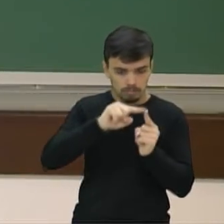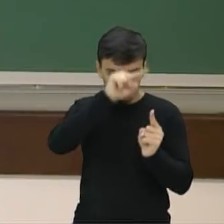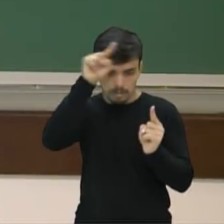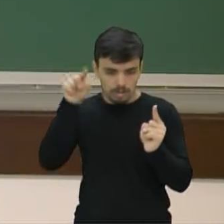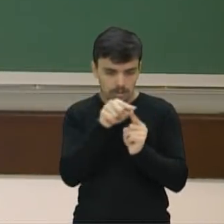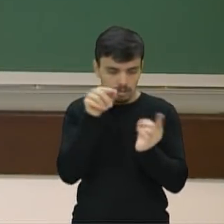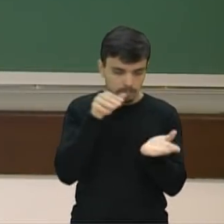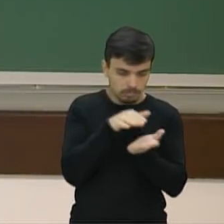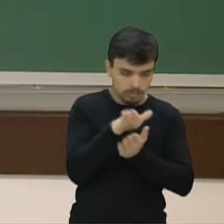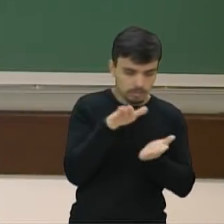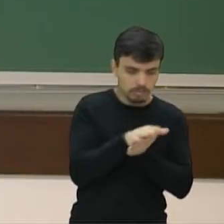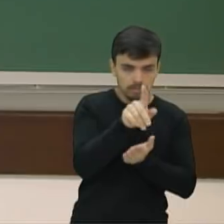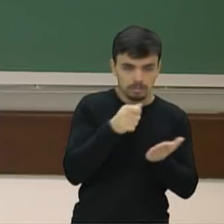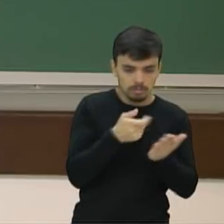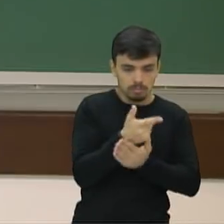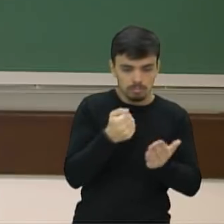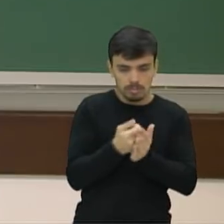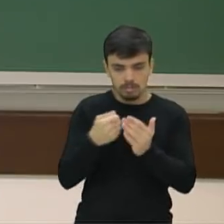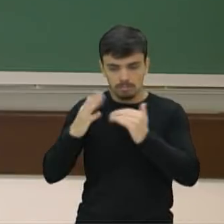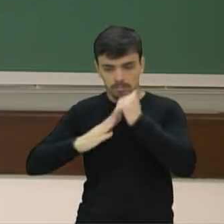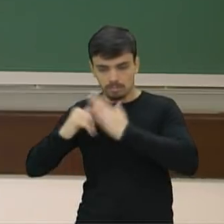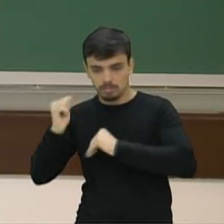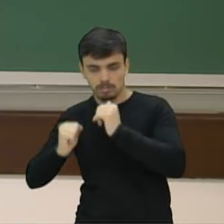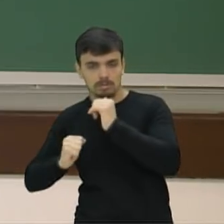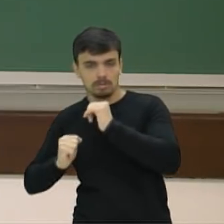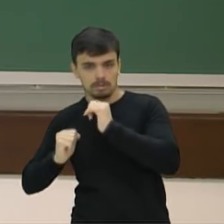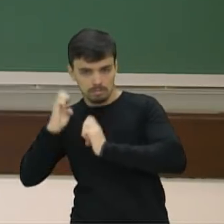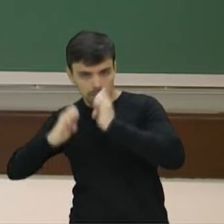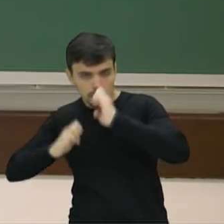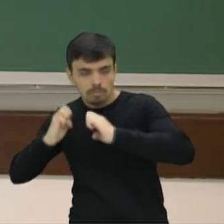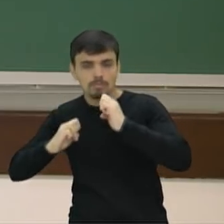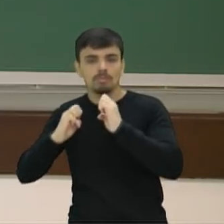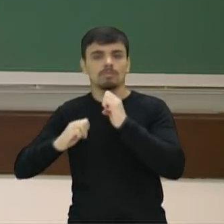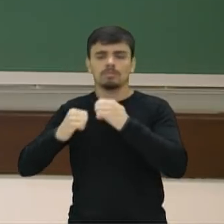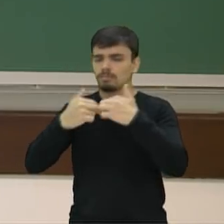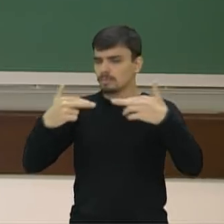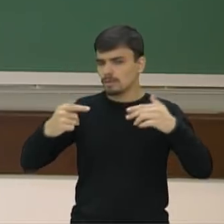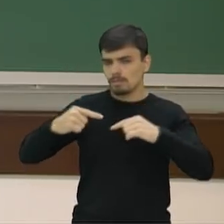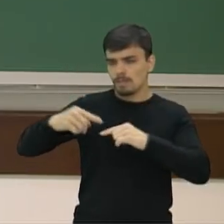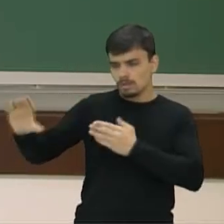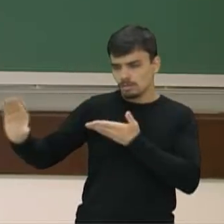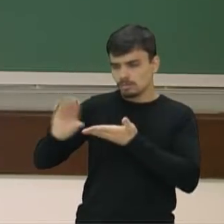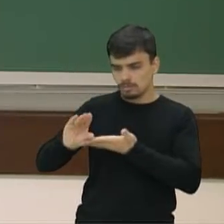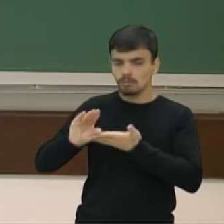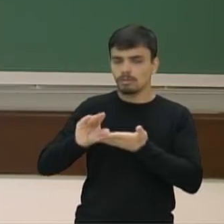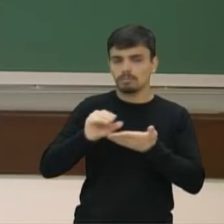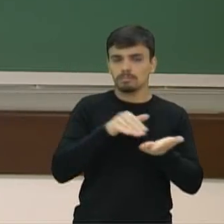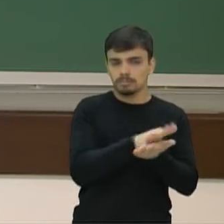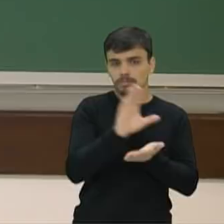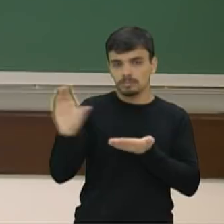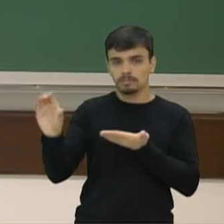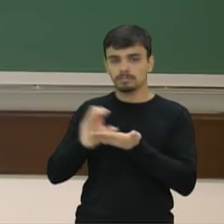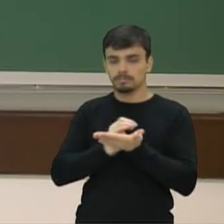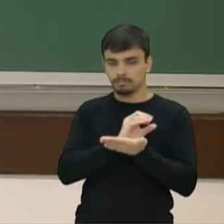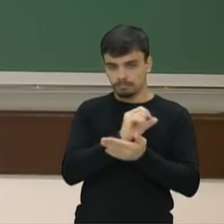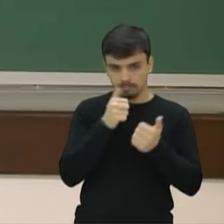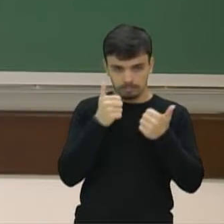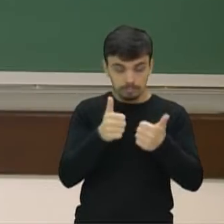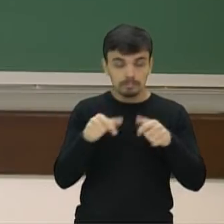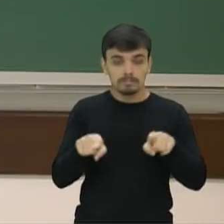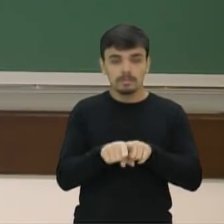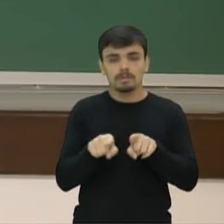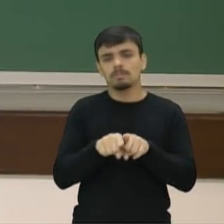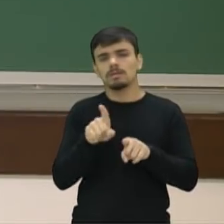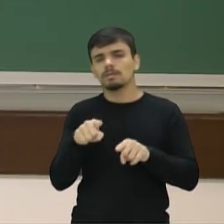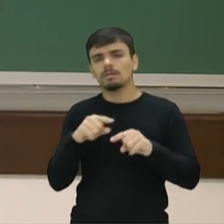Quanto mais você compra, mais a indústria produz, maior é o lucro daquela indústria, e assim sucessivamente. Porém, esse processo